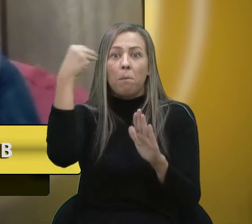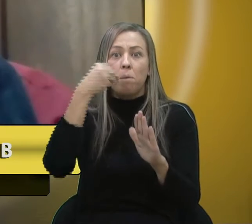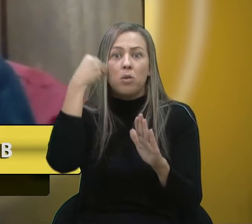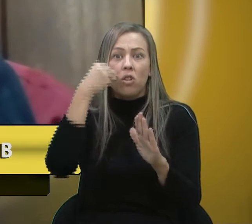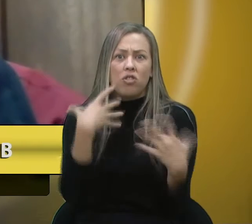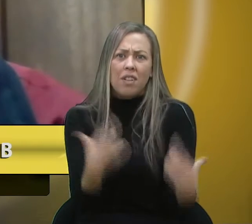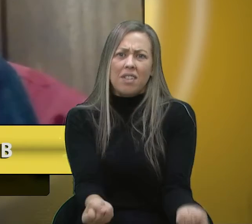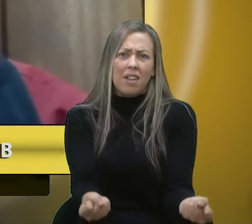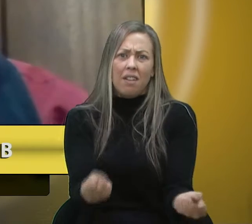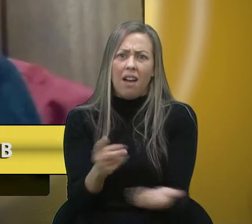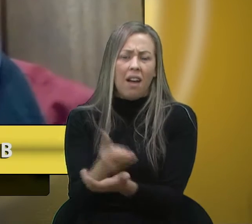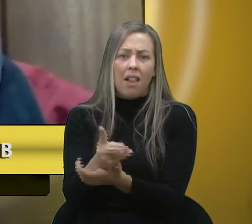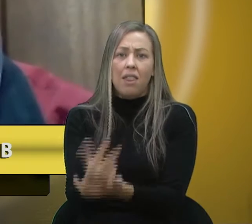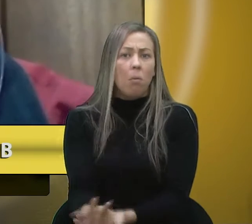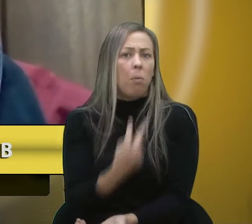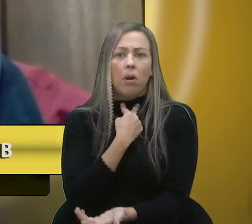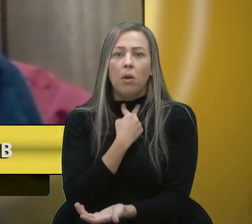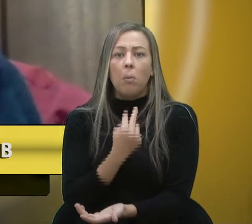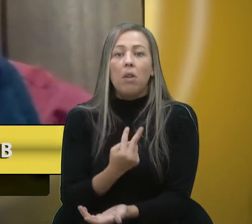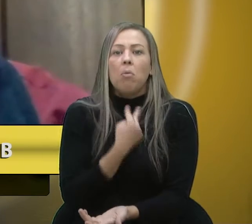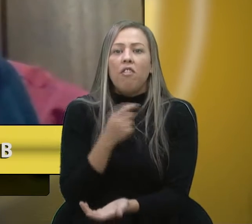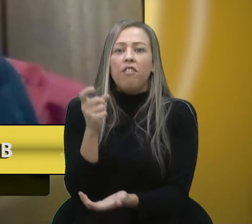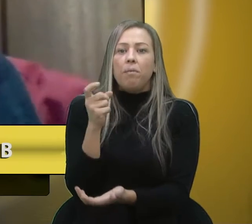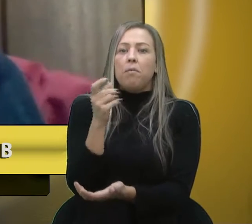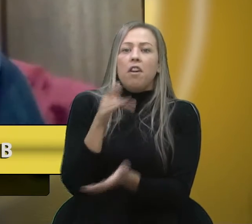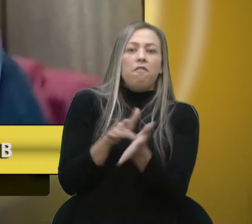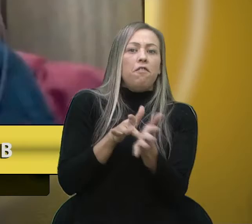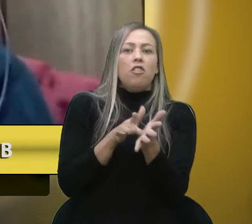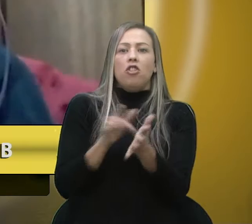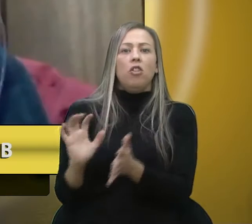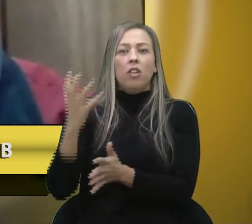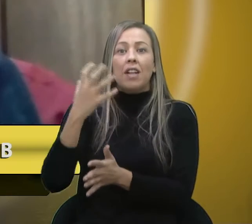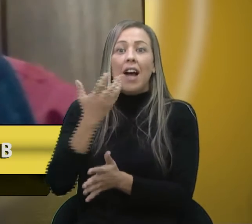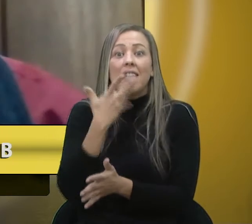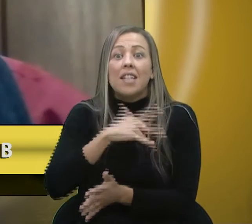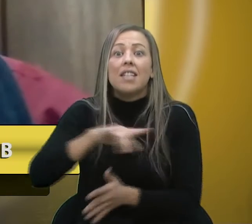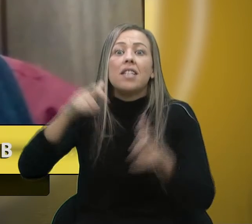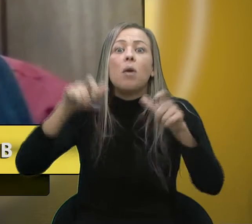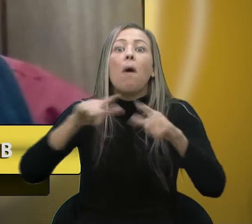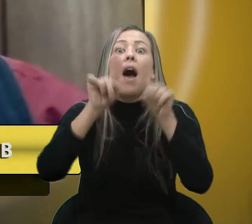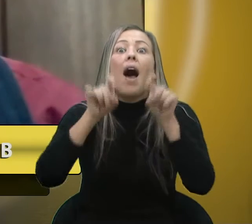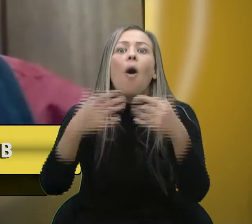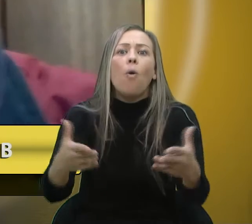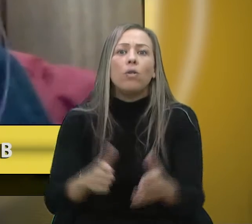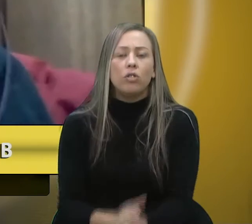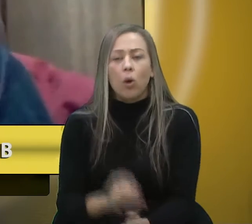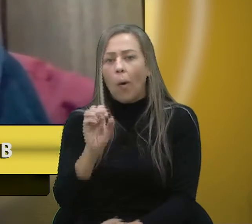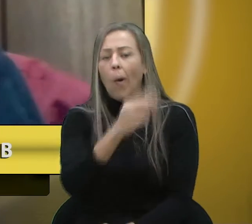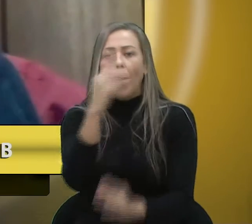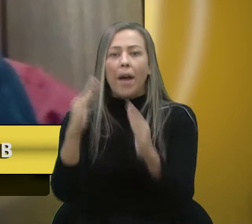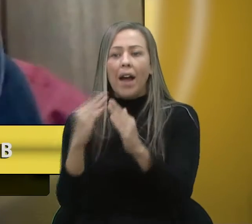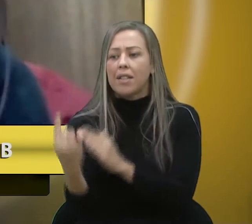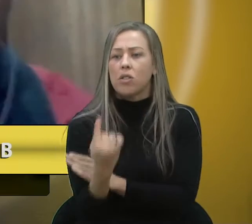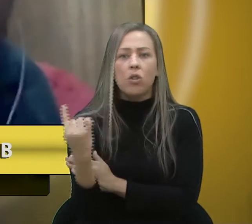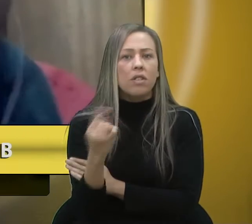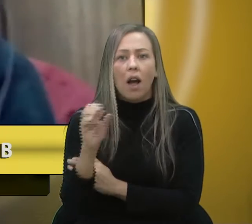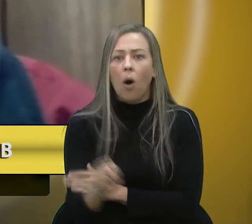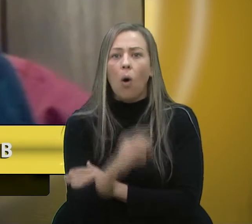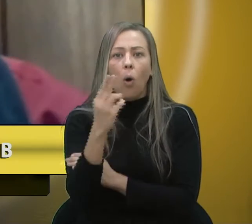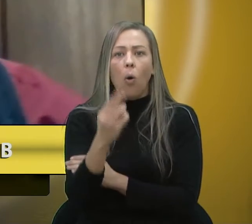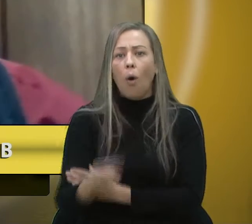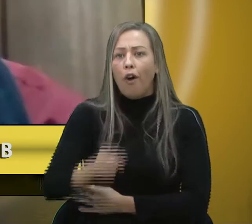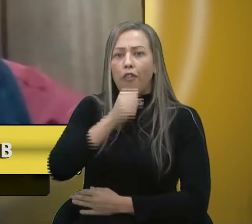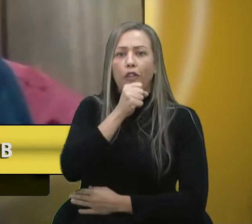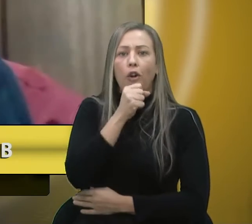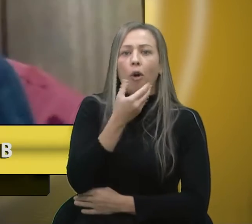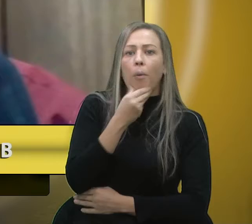admitir isso. Não vamos tapar o sol com a peneira. Essas crianças estão em algum lugar. ou estão em casa sozinha, ou alguém está